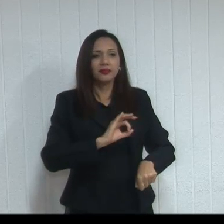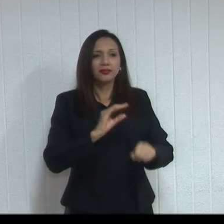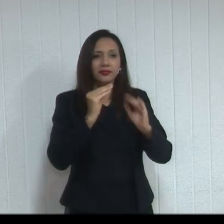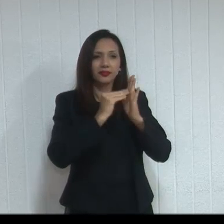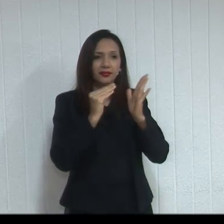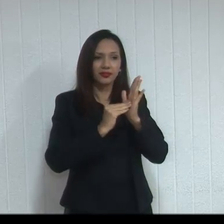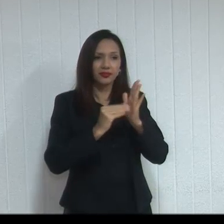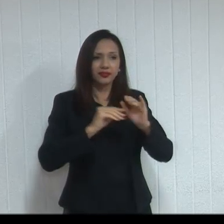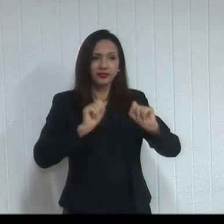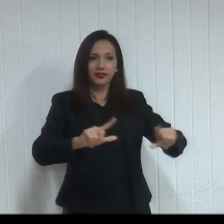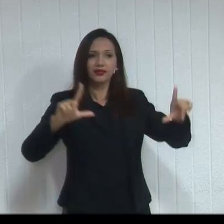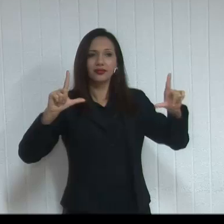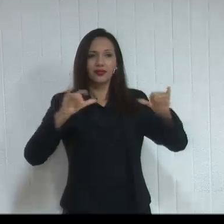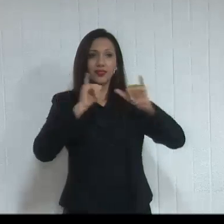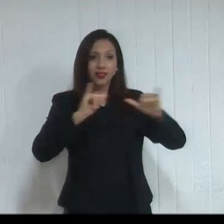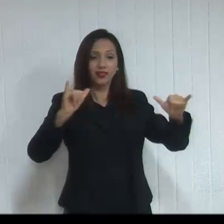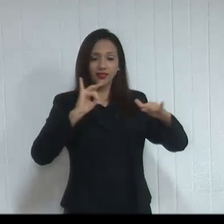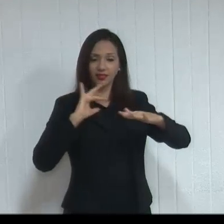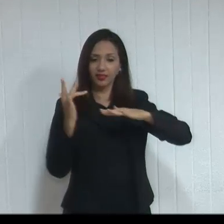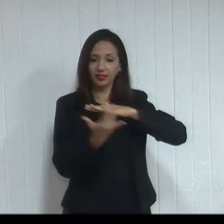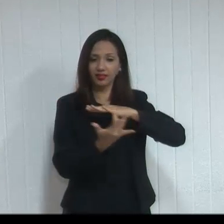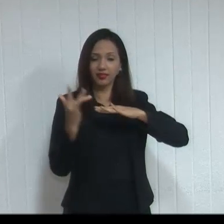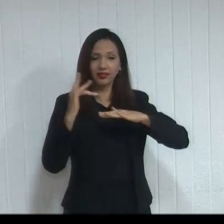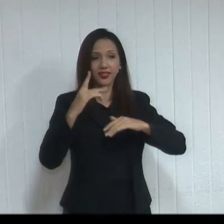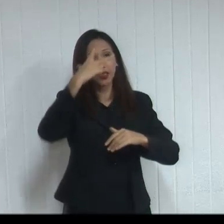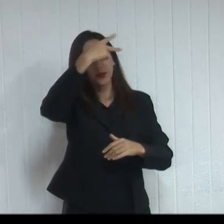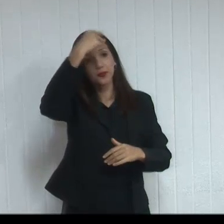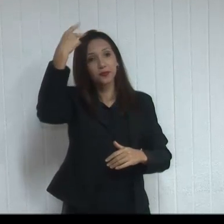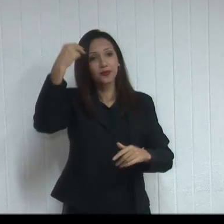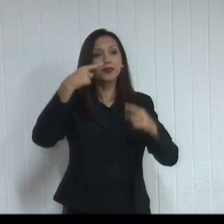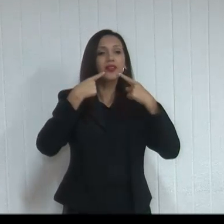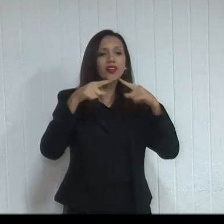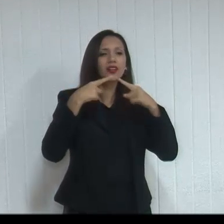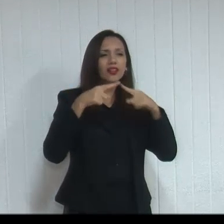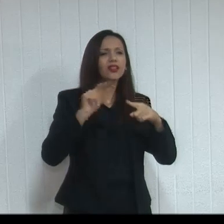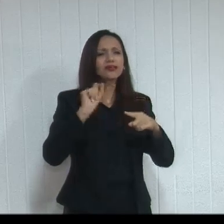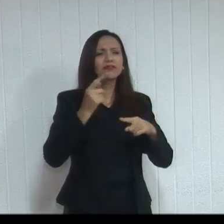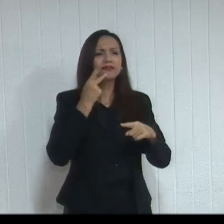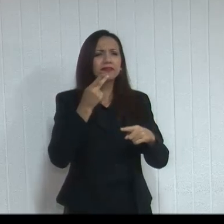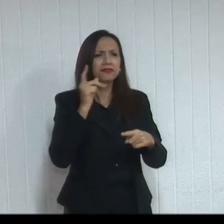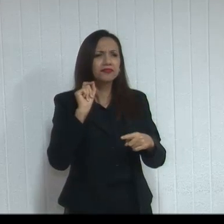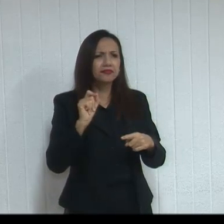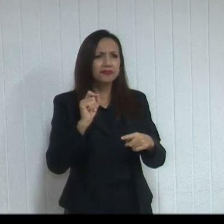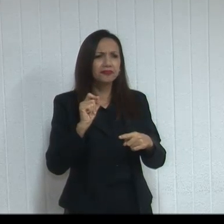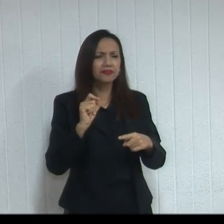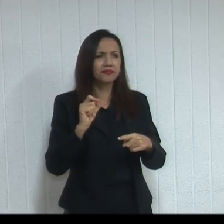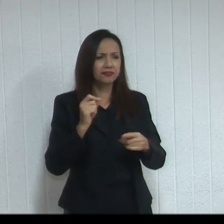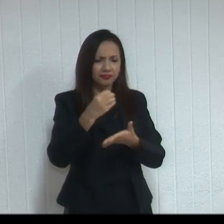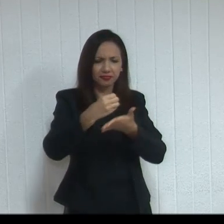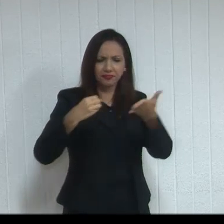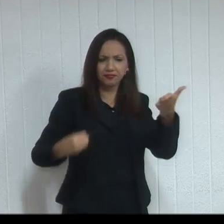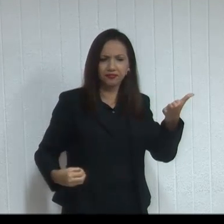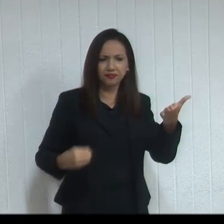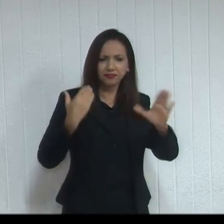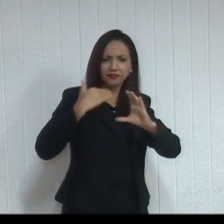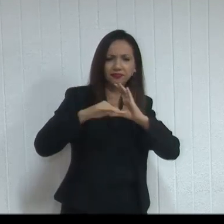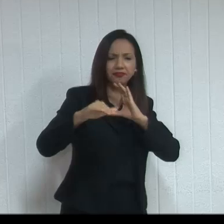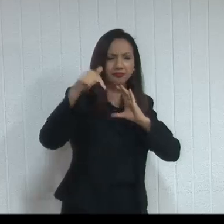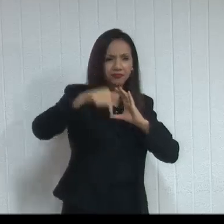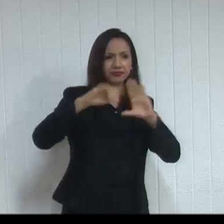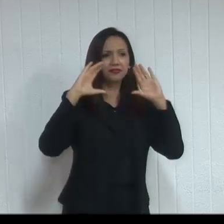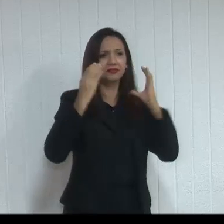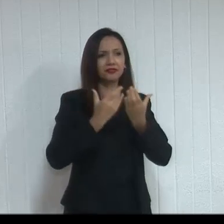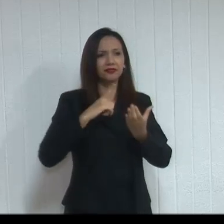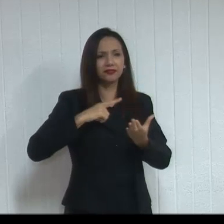colocar depois nas redes sociais, a própria prefeitura questiona, dizendo que o impacto orçamentário foi enviado e essa casa tem